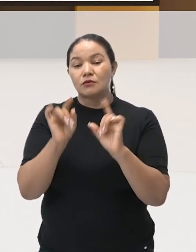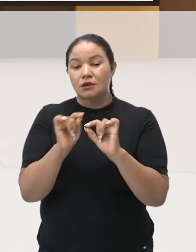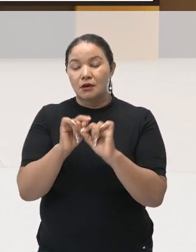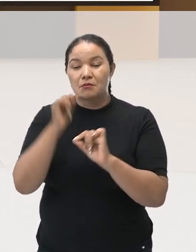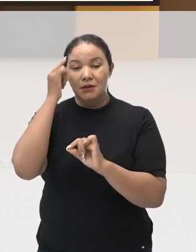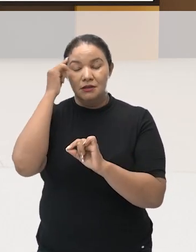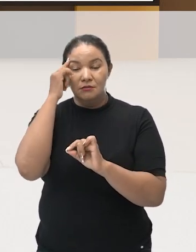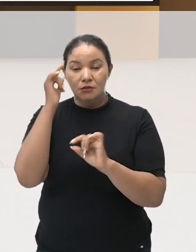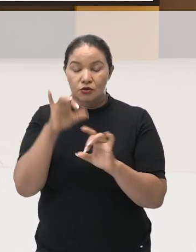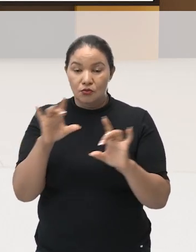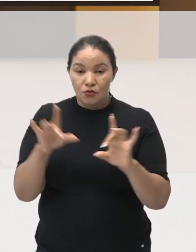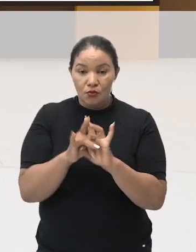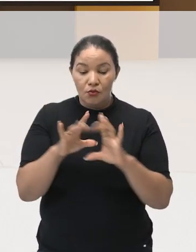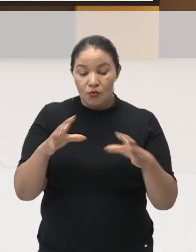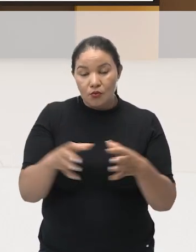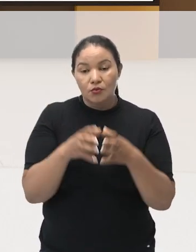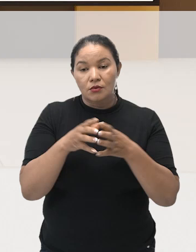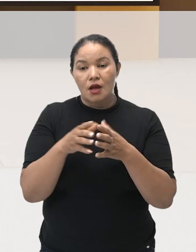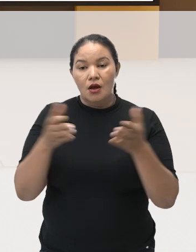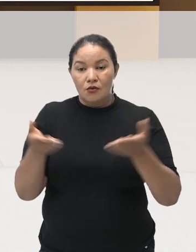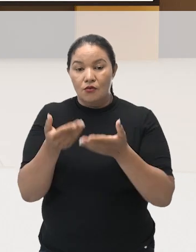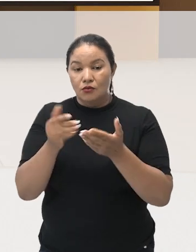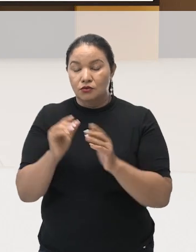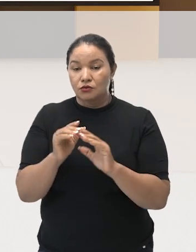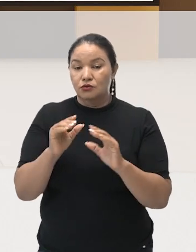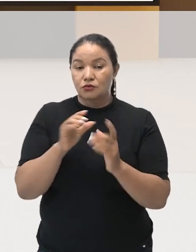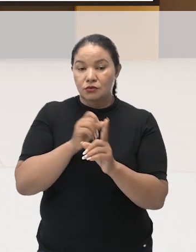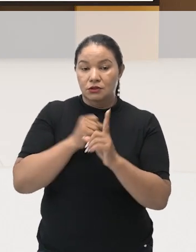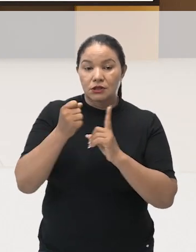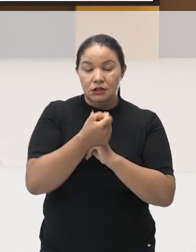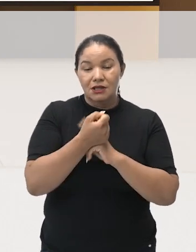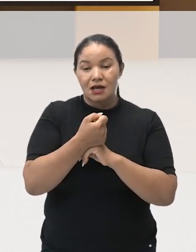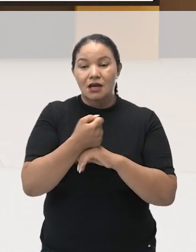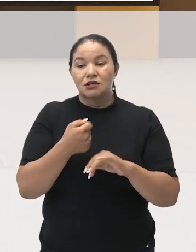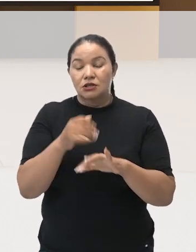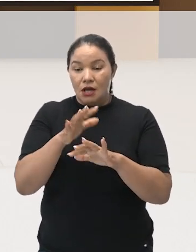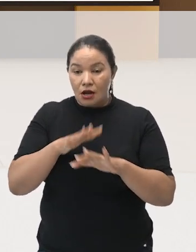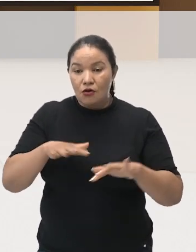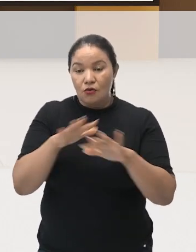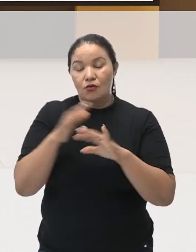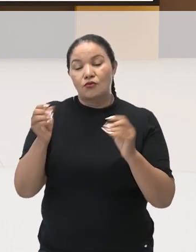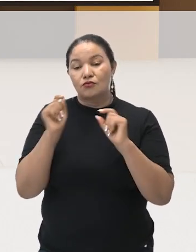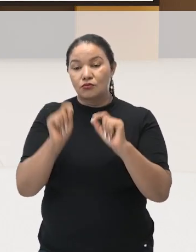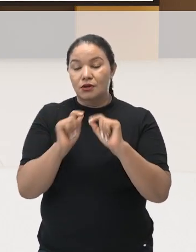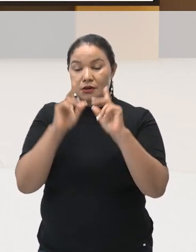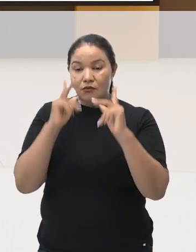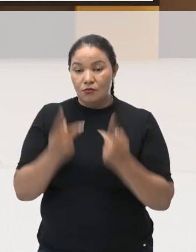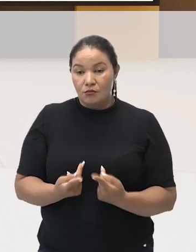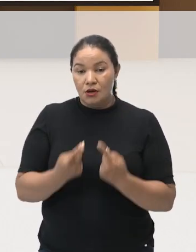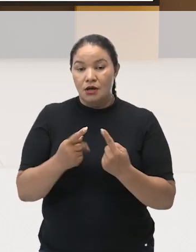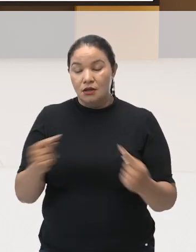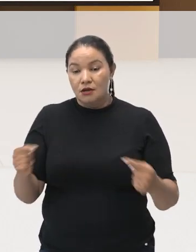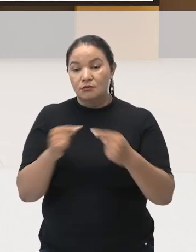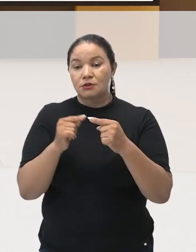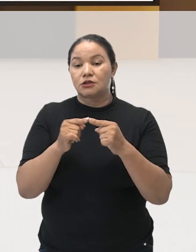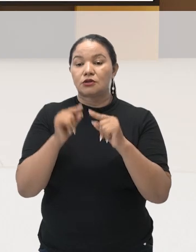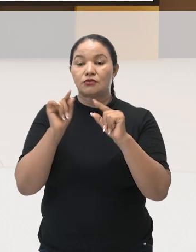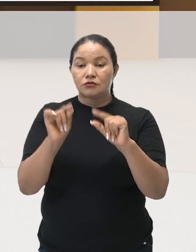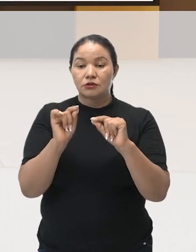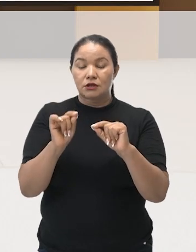maior. Já a nossa sociedade atual, moderna, contemporânea, urbana, se encaixaria no conceito de